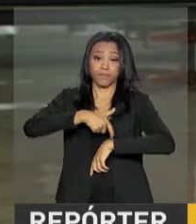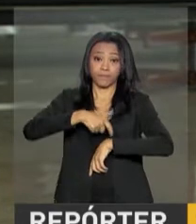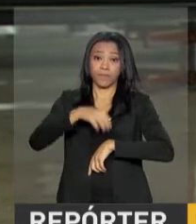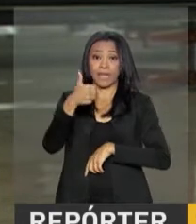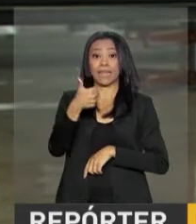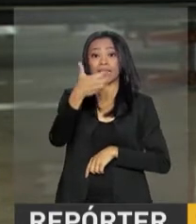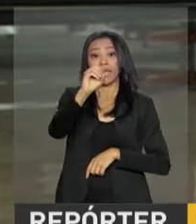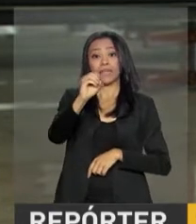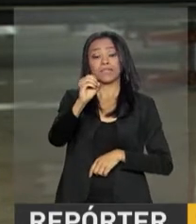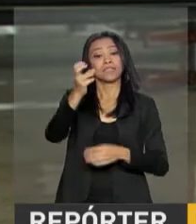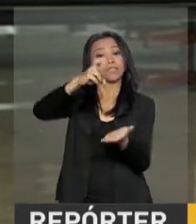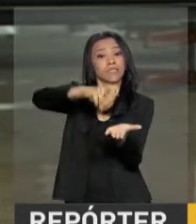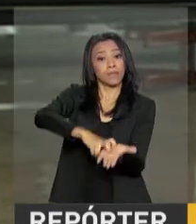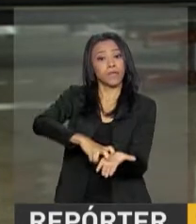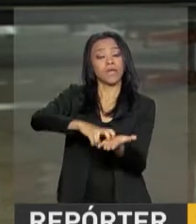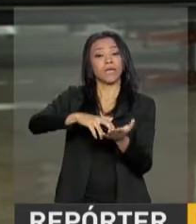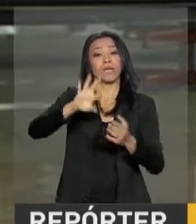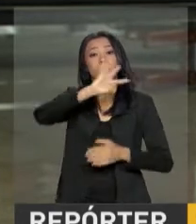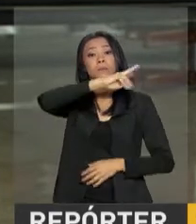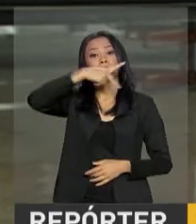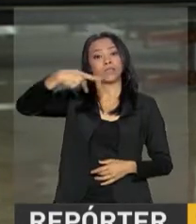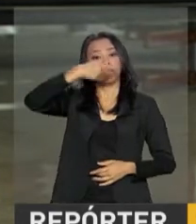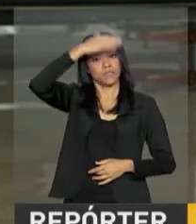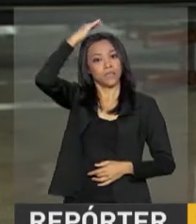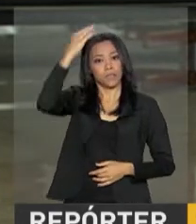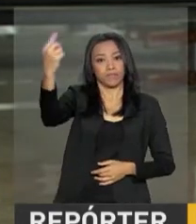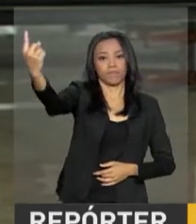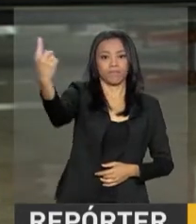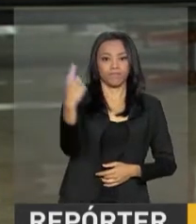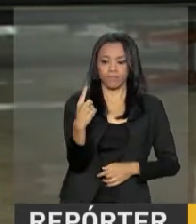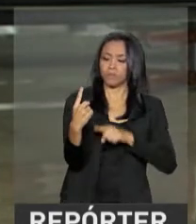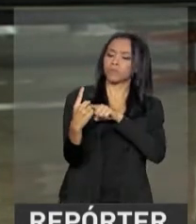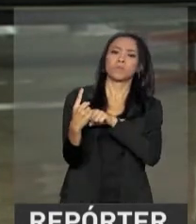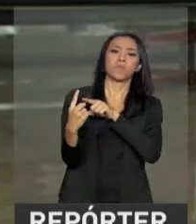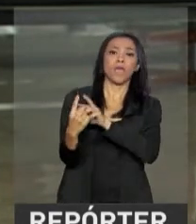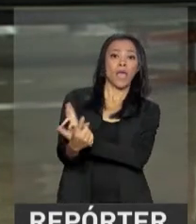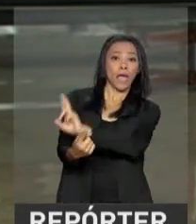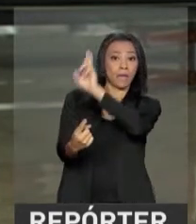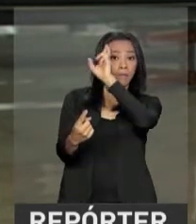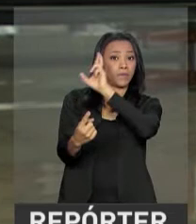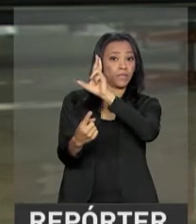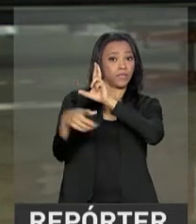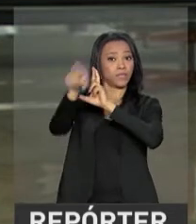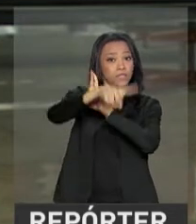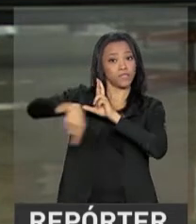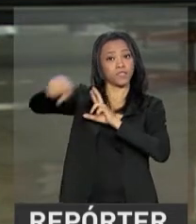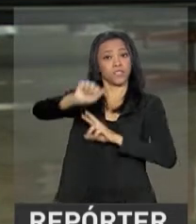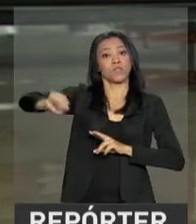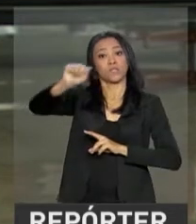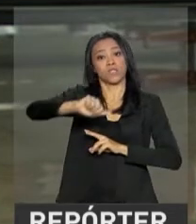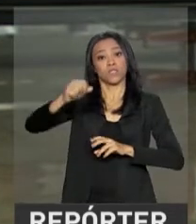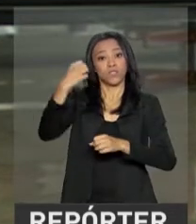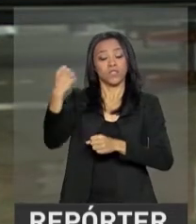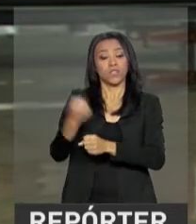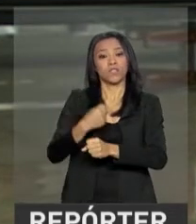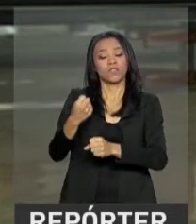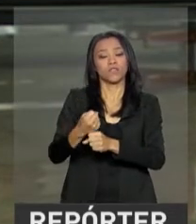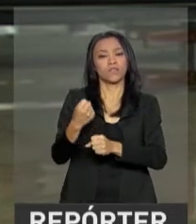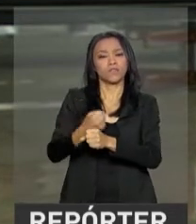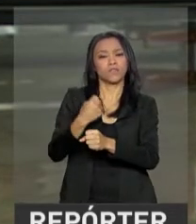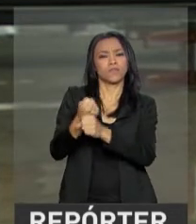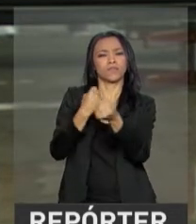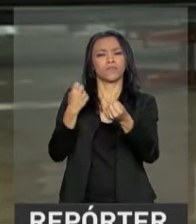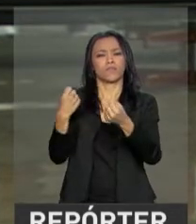manhã, o presidente Michel Temer recebe aqui no Palácio do Planalto representantes de associações de fabricantes de veículos, peças